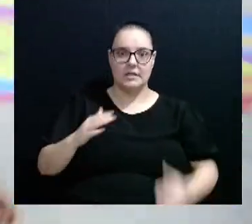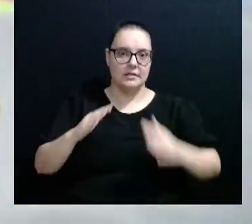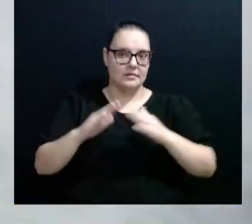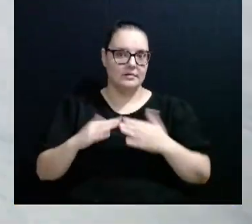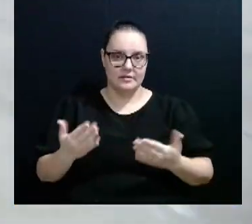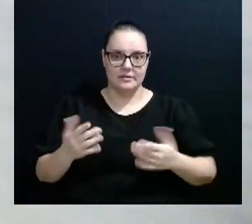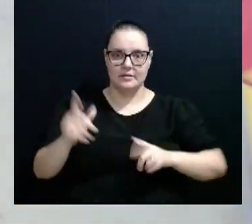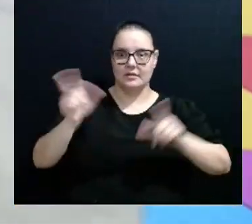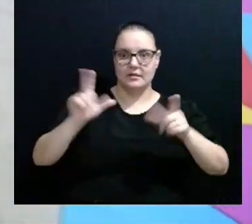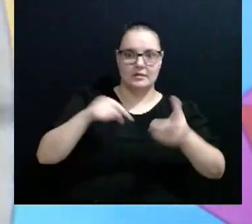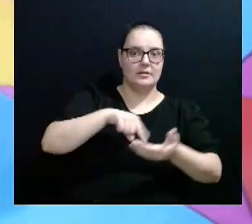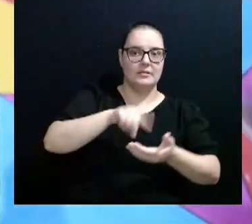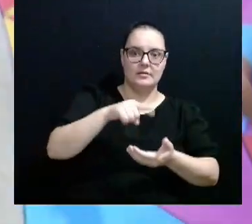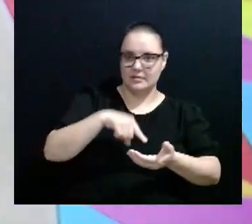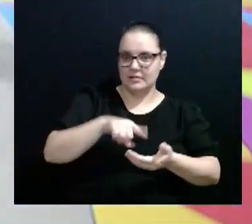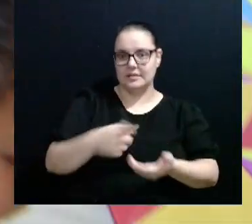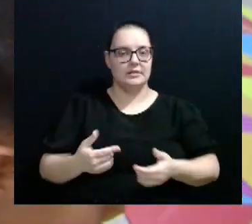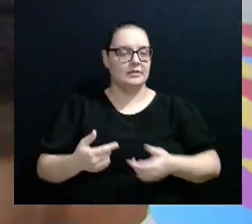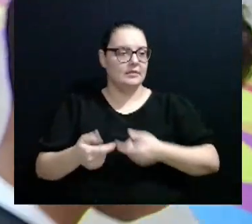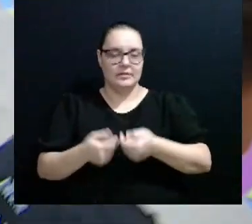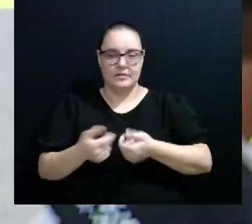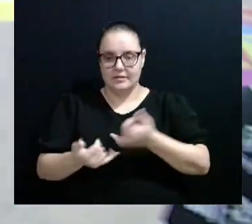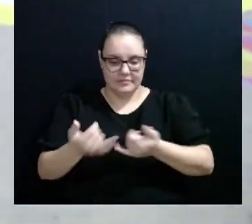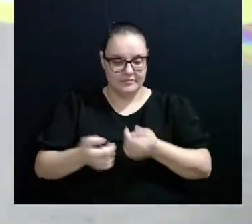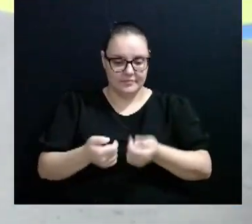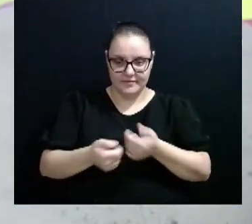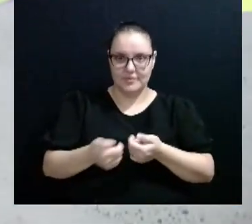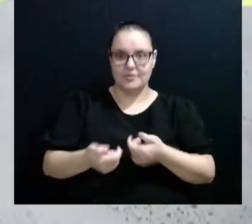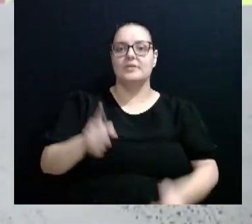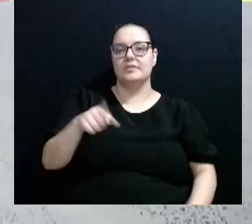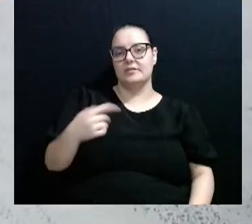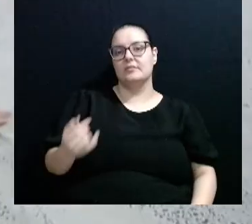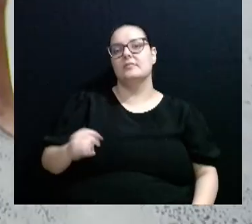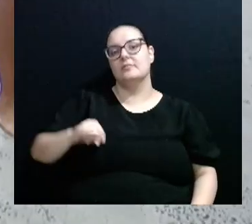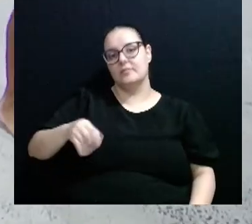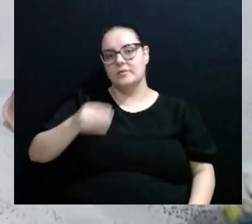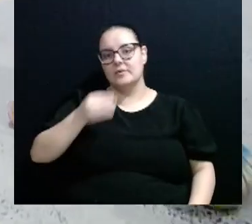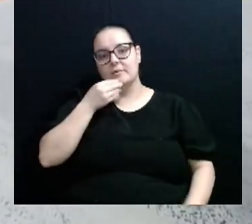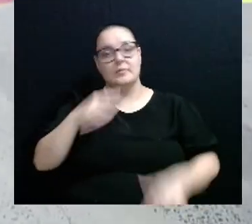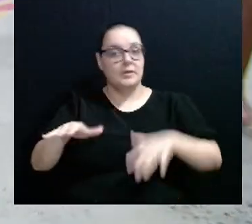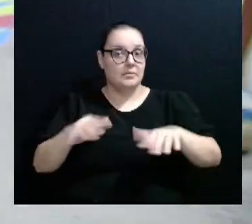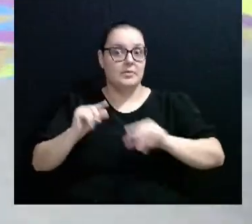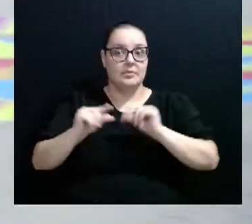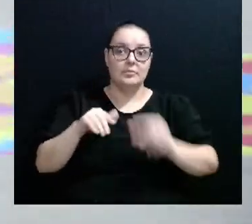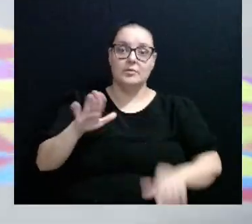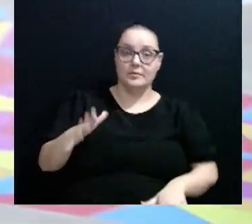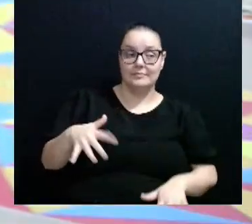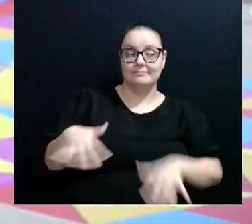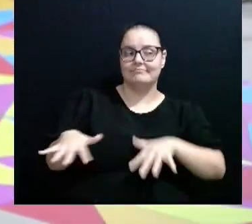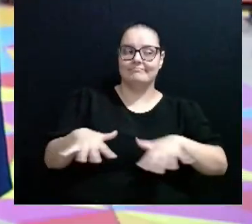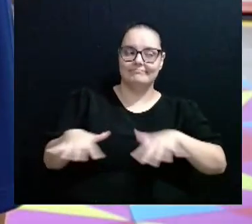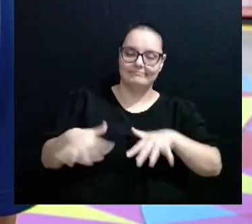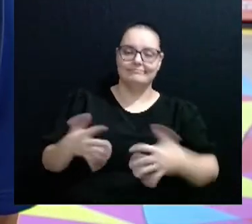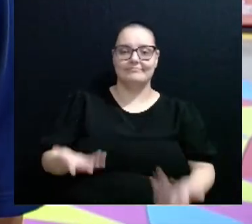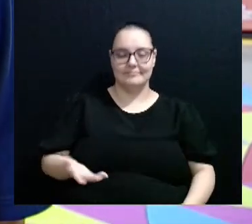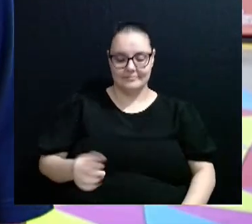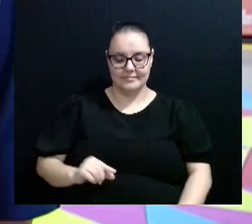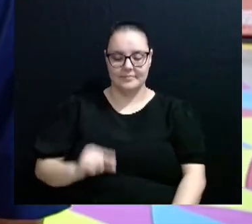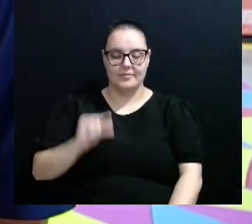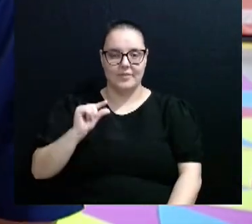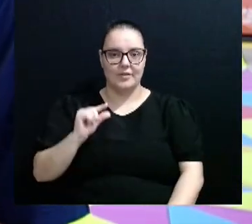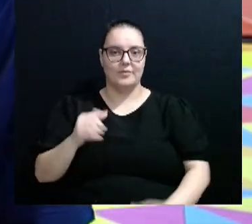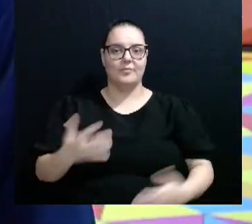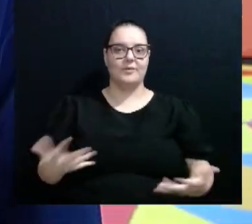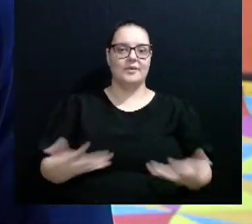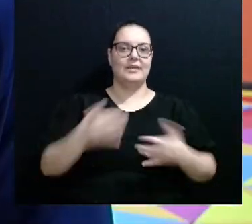tablet, videogame, então é uma saída para poder movimentar um pouquinho mais o esqueleto e trazer um pouquinho de energia. Tá